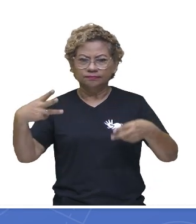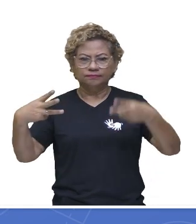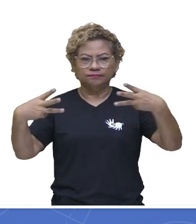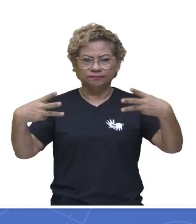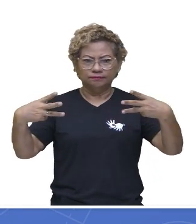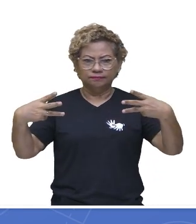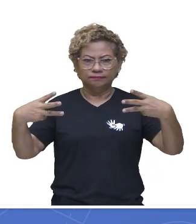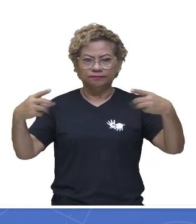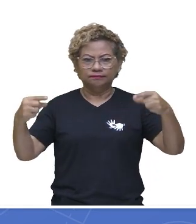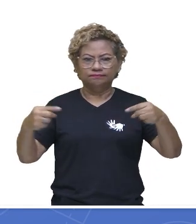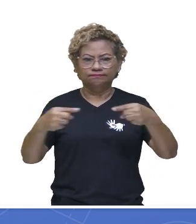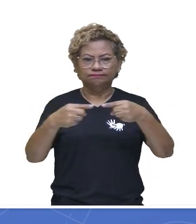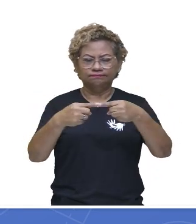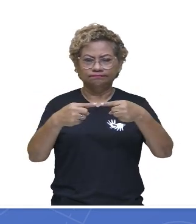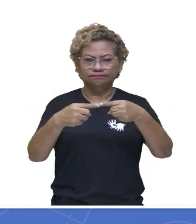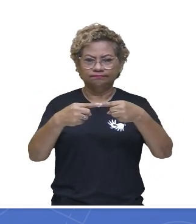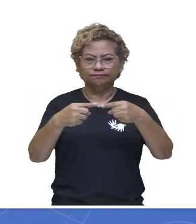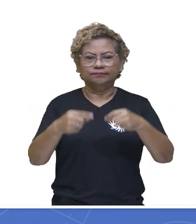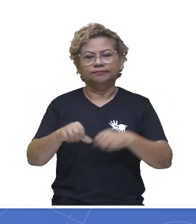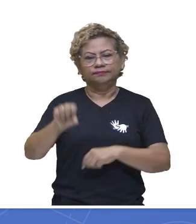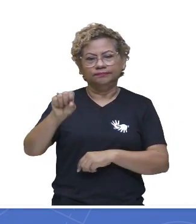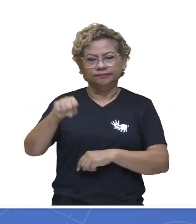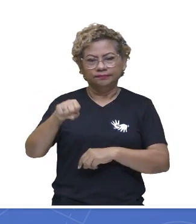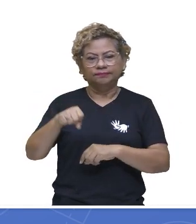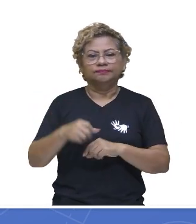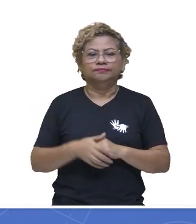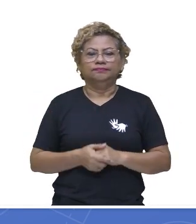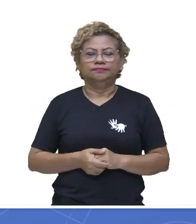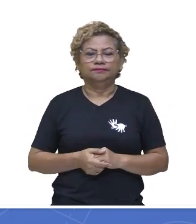só, e nesse exemplo aqui eles são, tá?